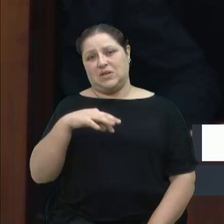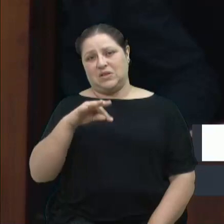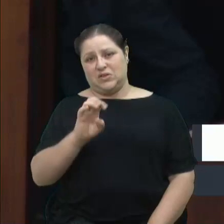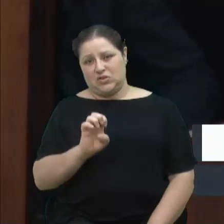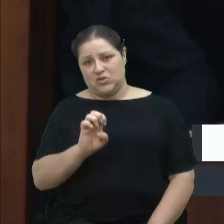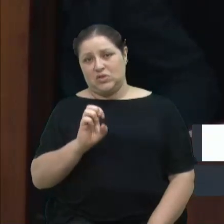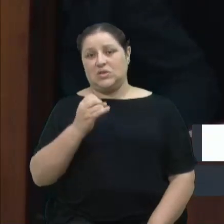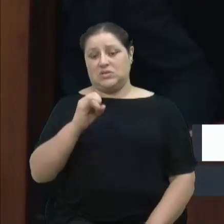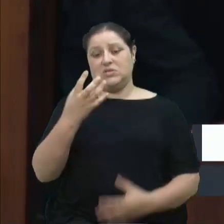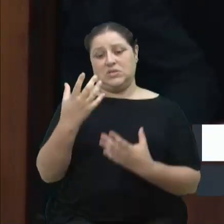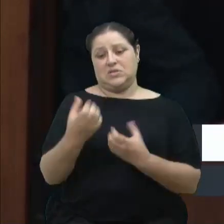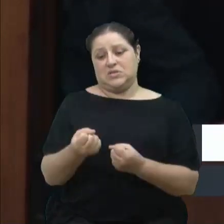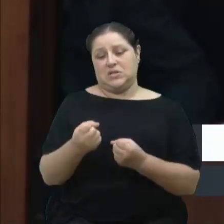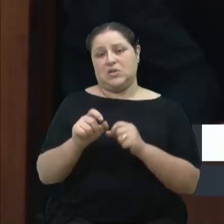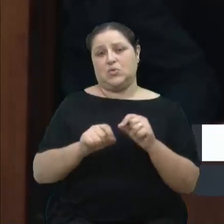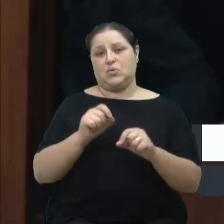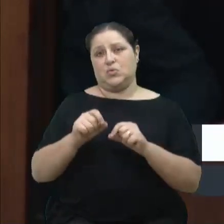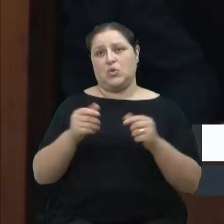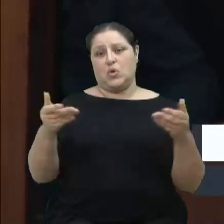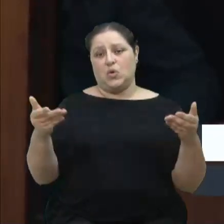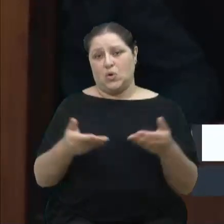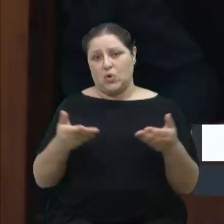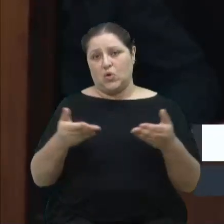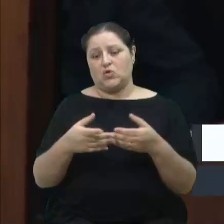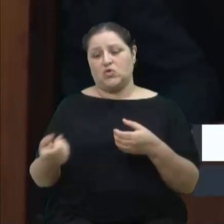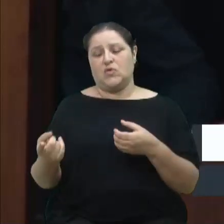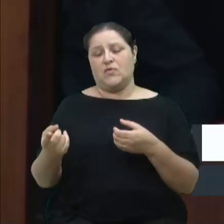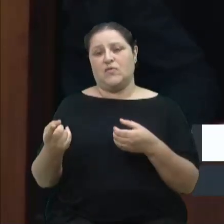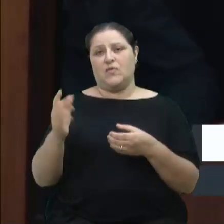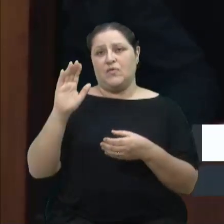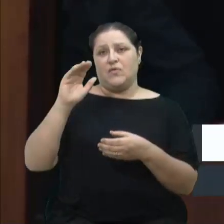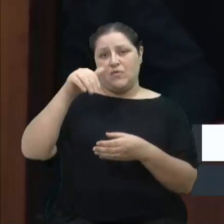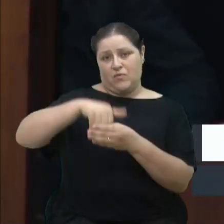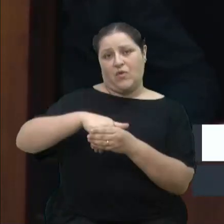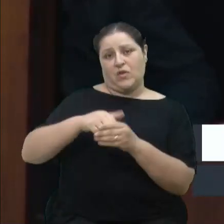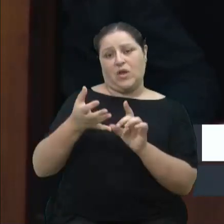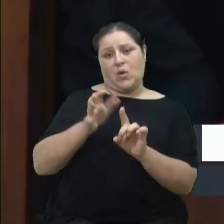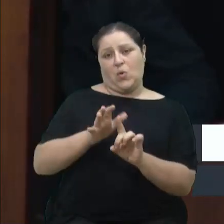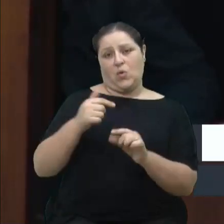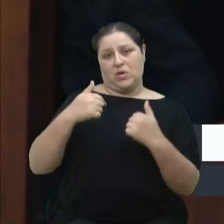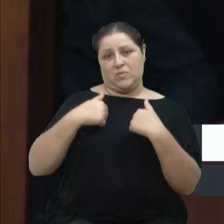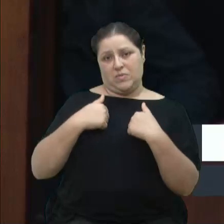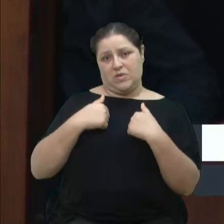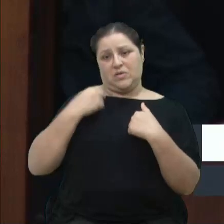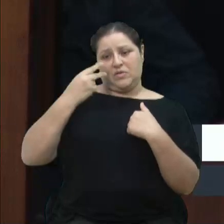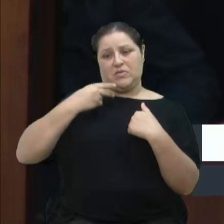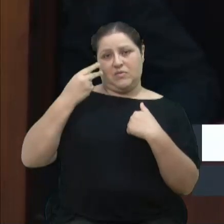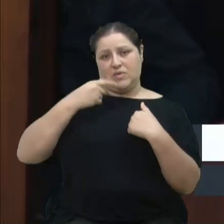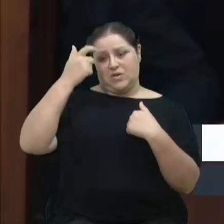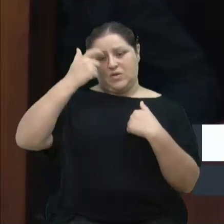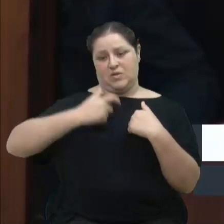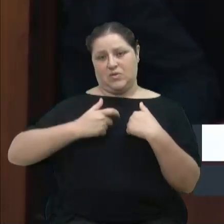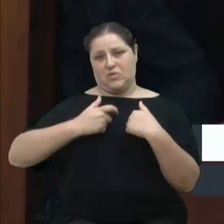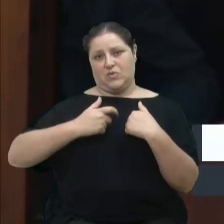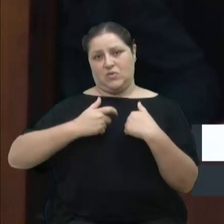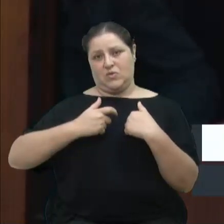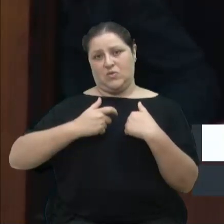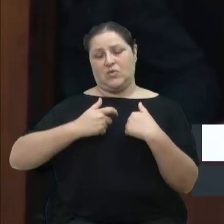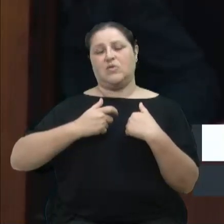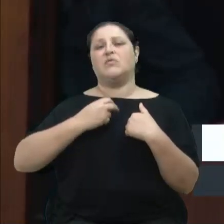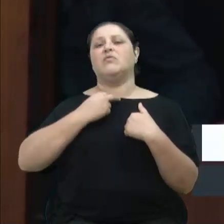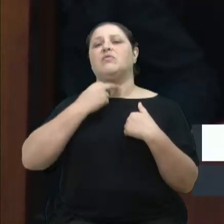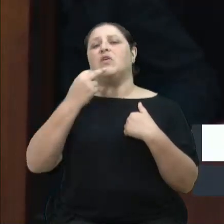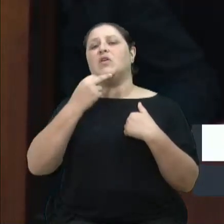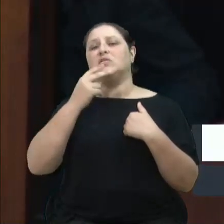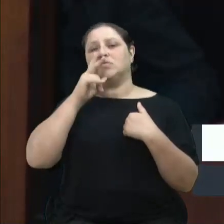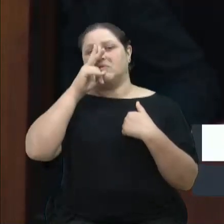admitido, que hoje se volta contra esse vereador, que é um vereador de voz altiva,